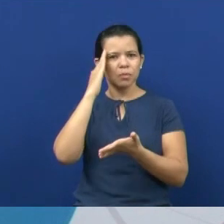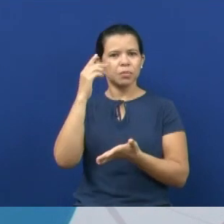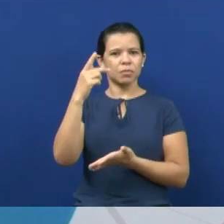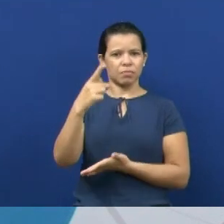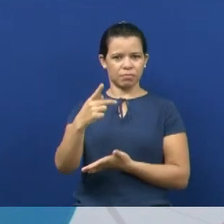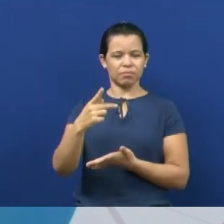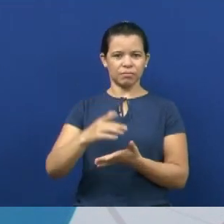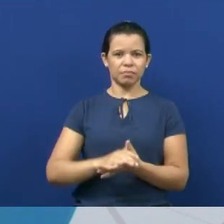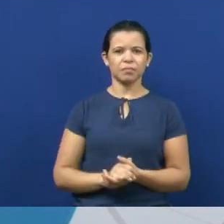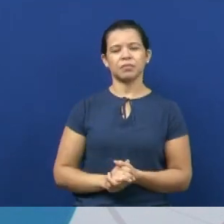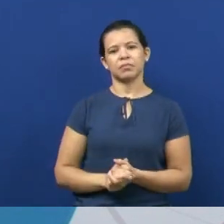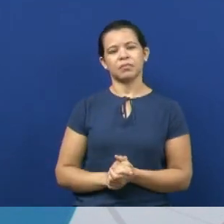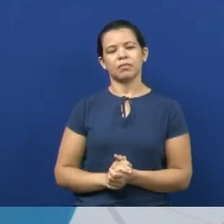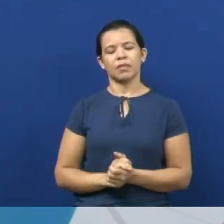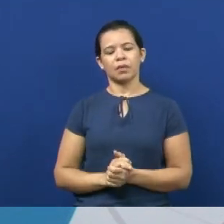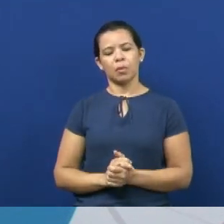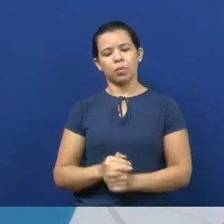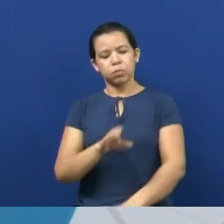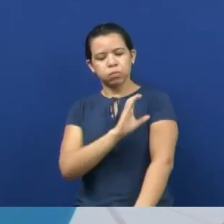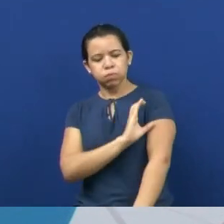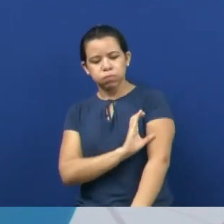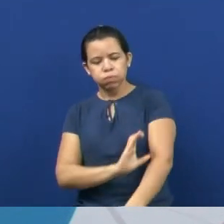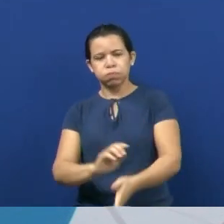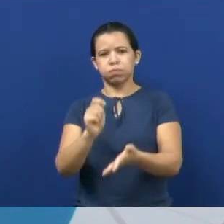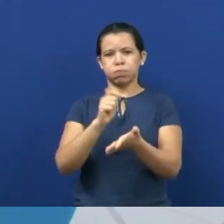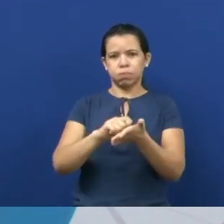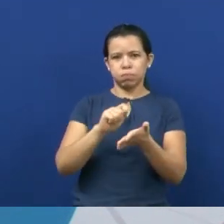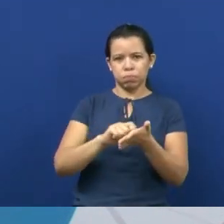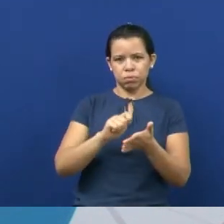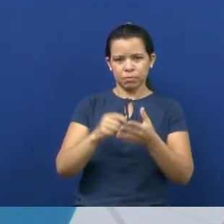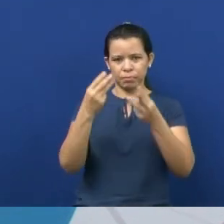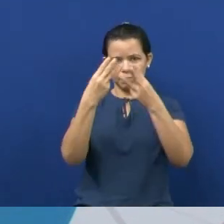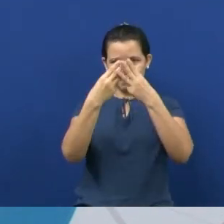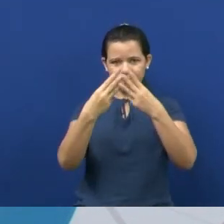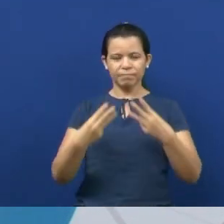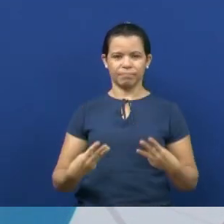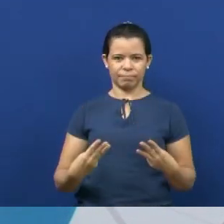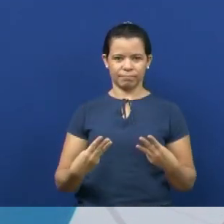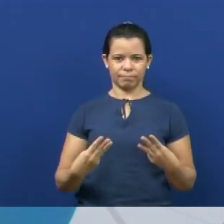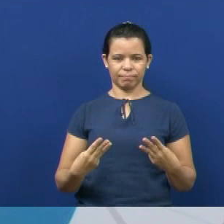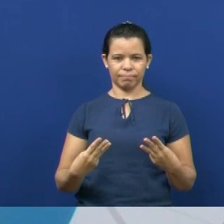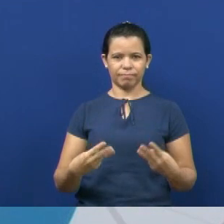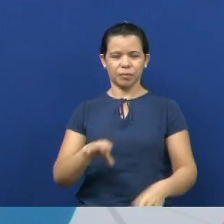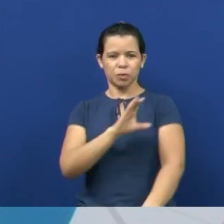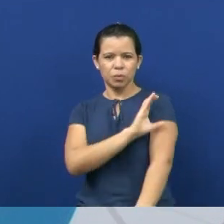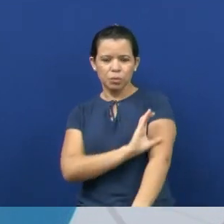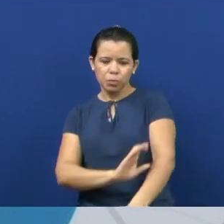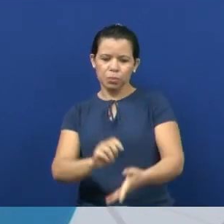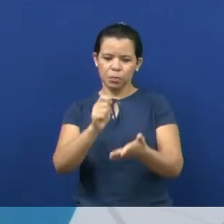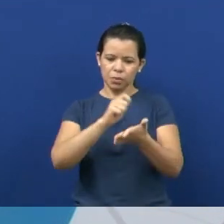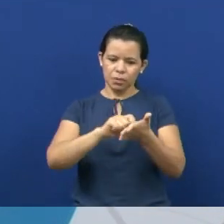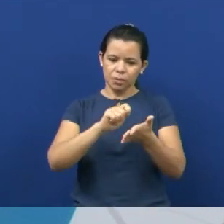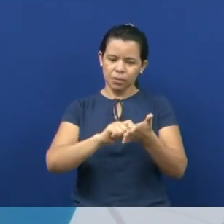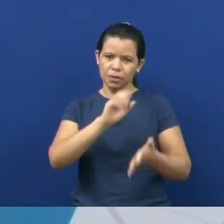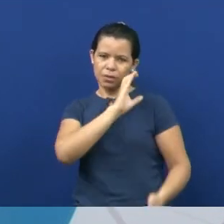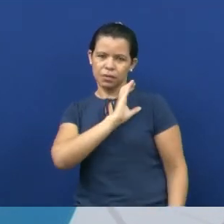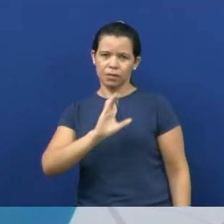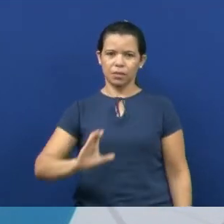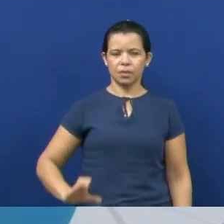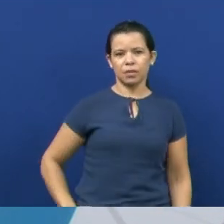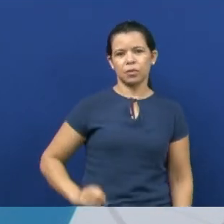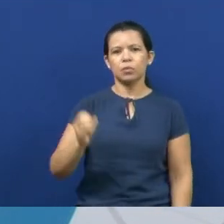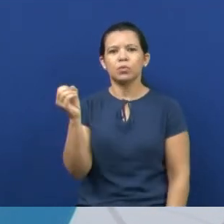tradição escrita judaica. A tradição escrita cristã é todo o Novo Testamento a partir